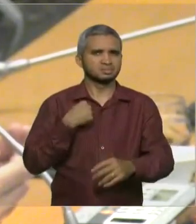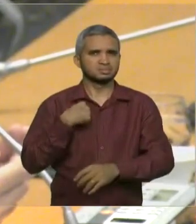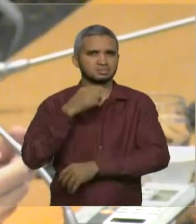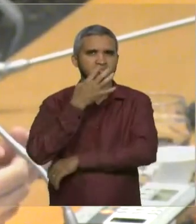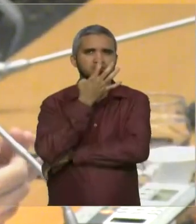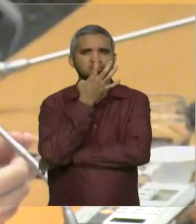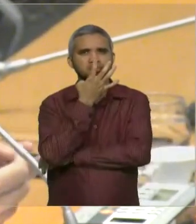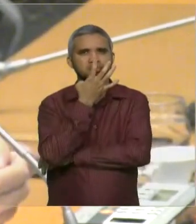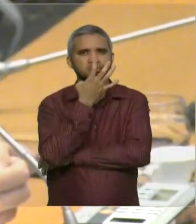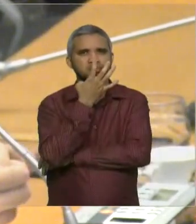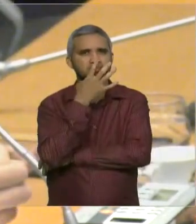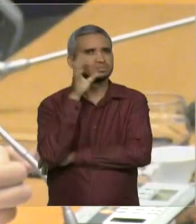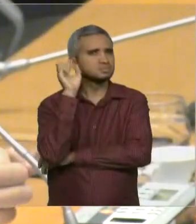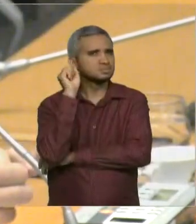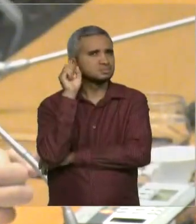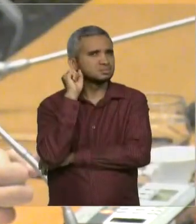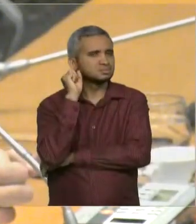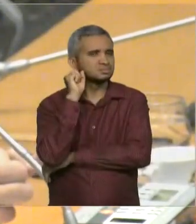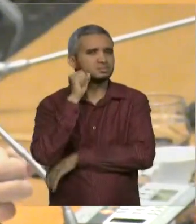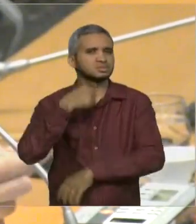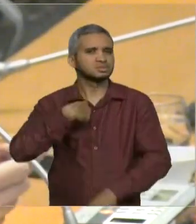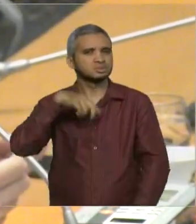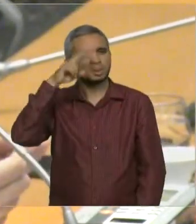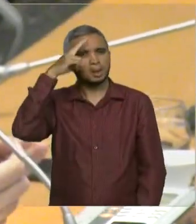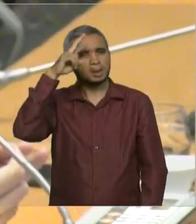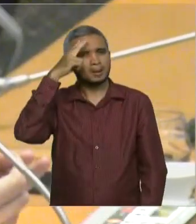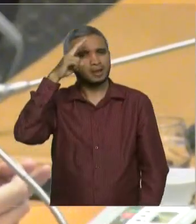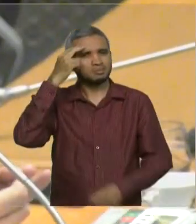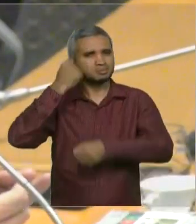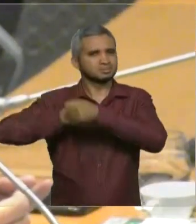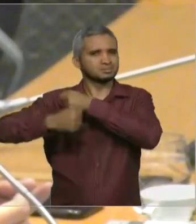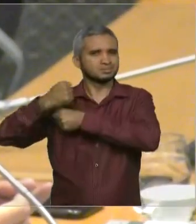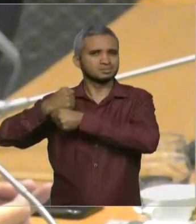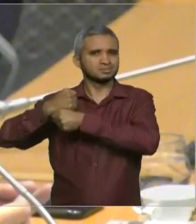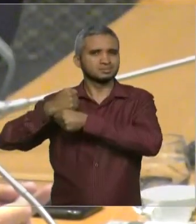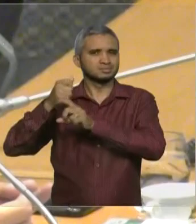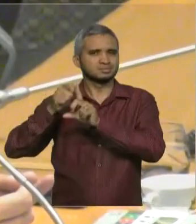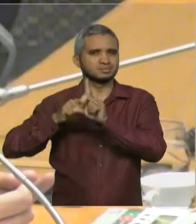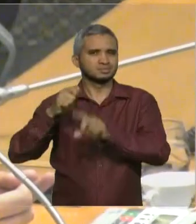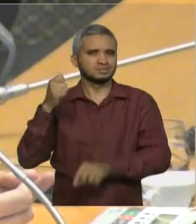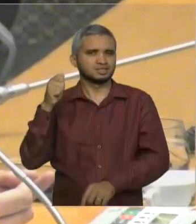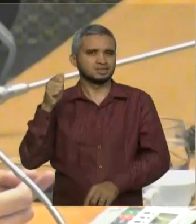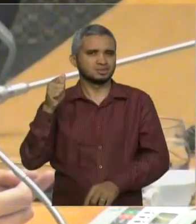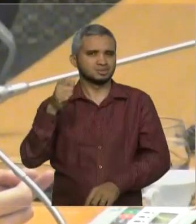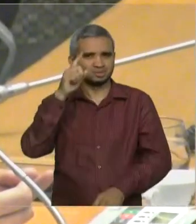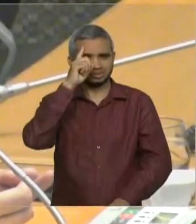eu recordo daquele período em agosto, 25 de agosto,